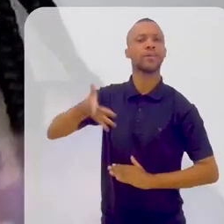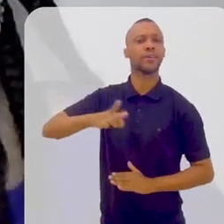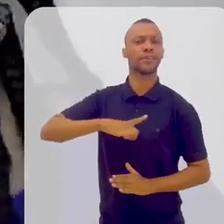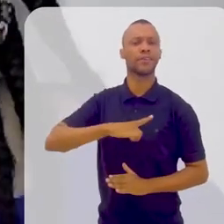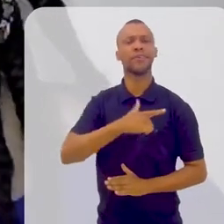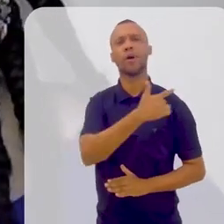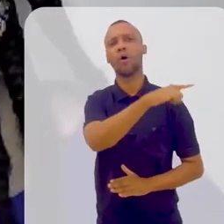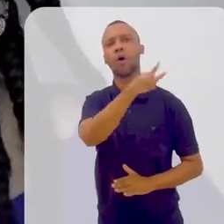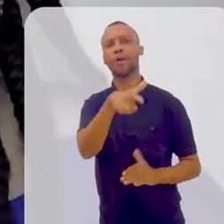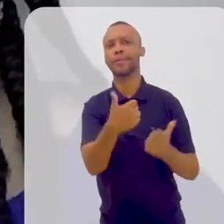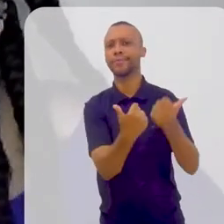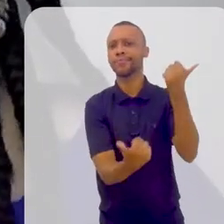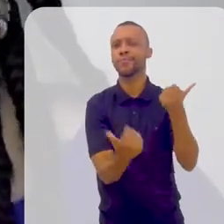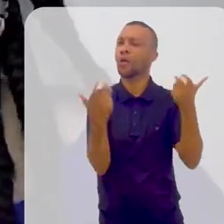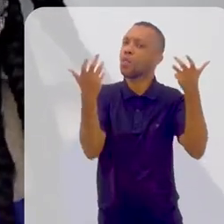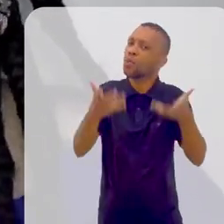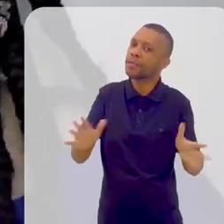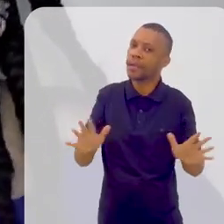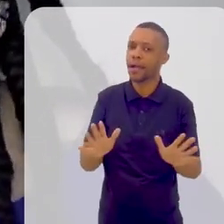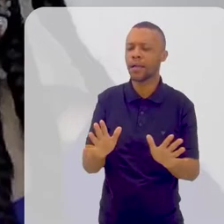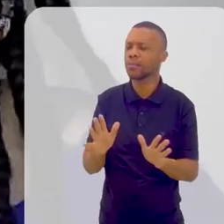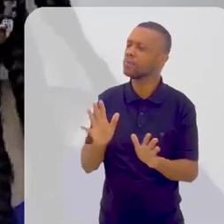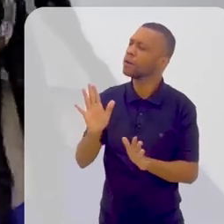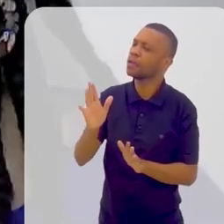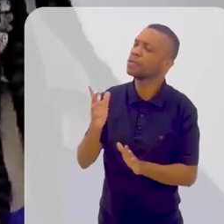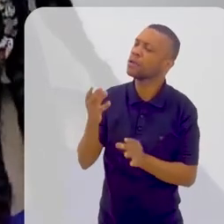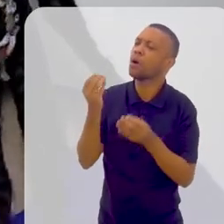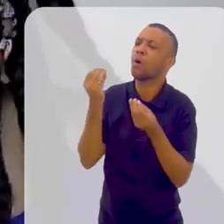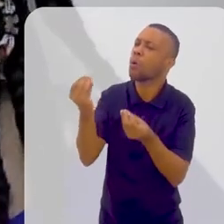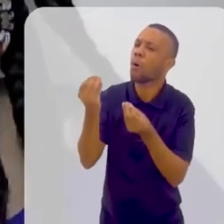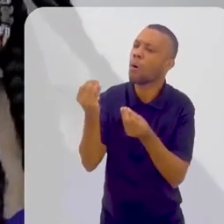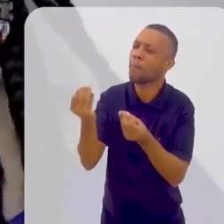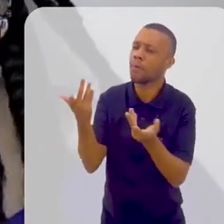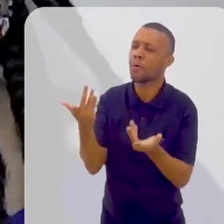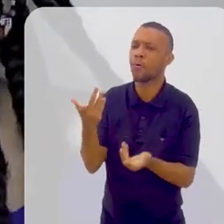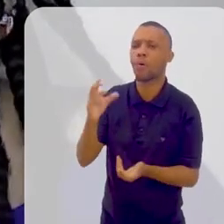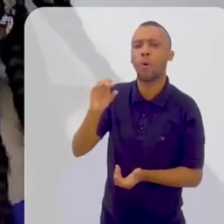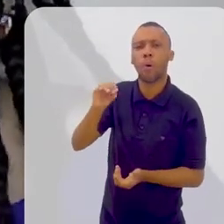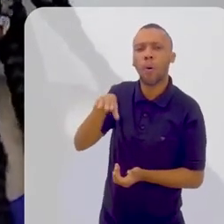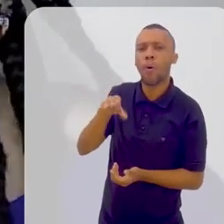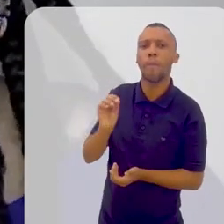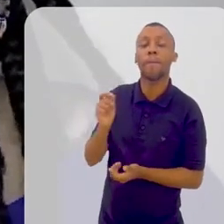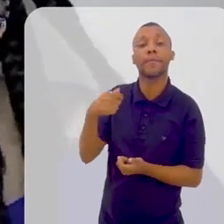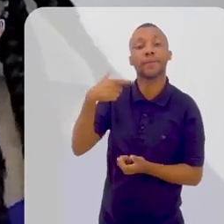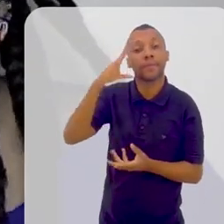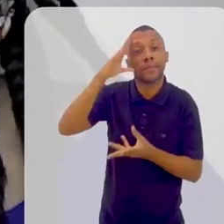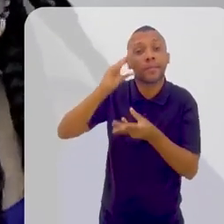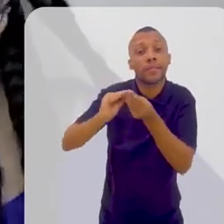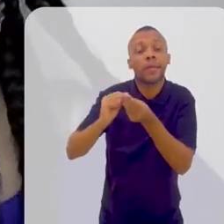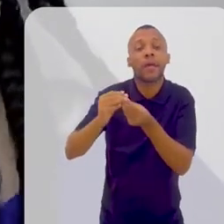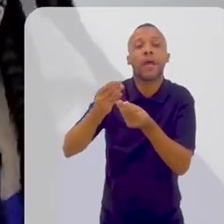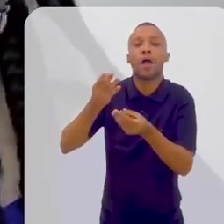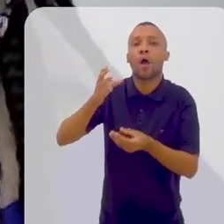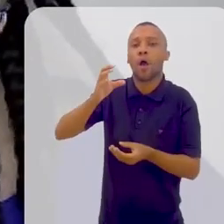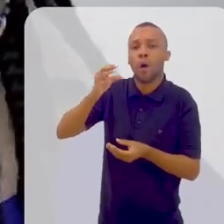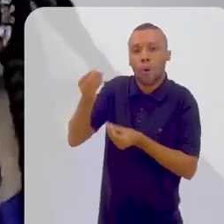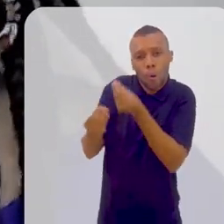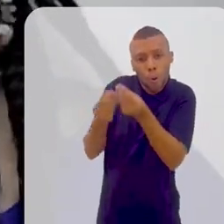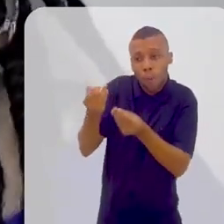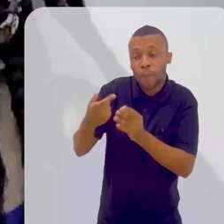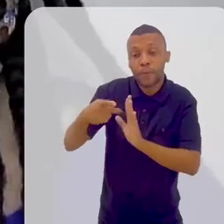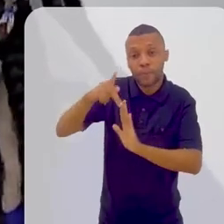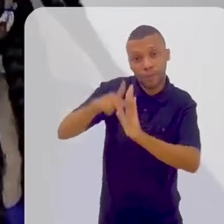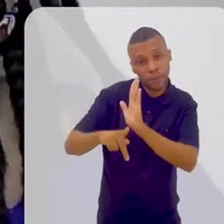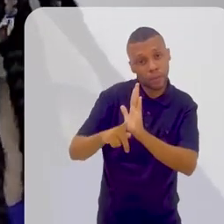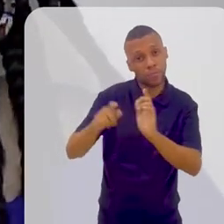nossa, eu já passei por outras assessorias e não quiseram. E aí eu falo assim: não, como pode? Eu preciso entender como esse projeto